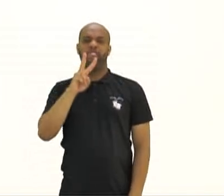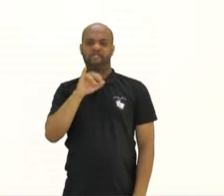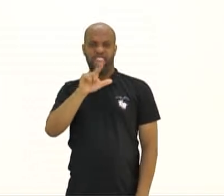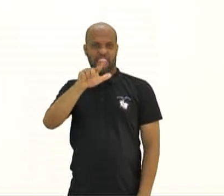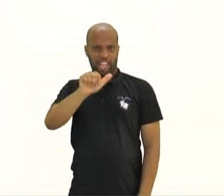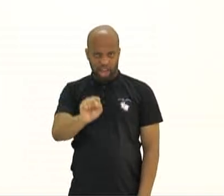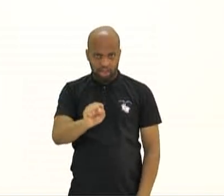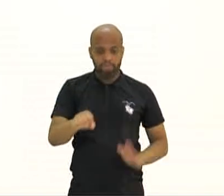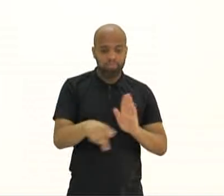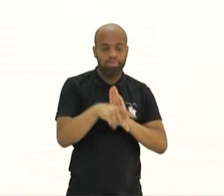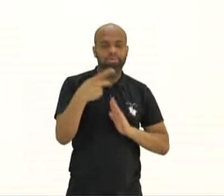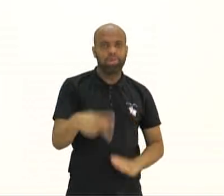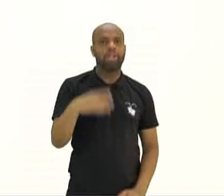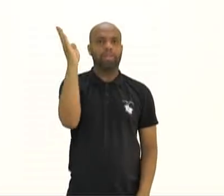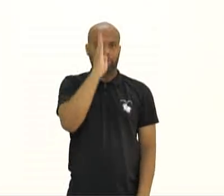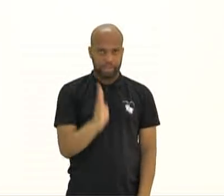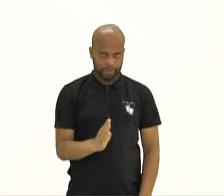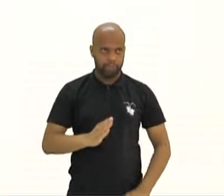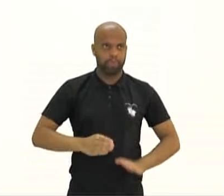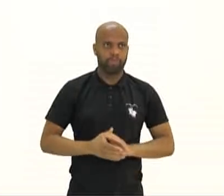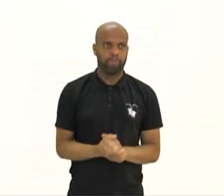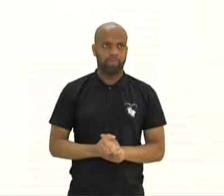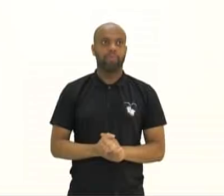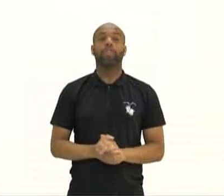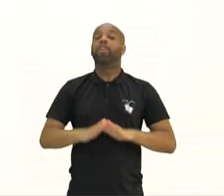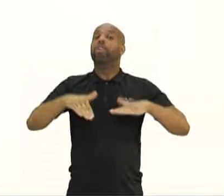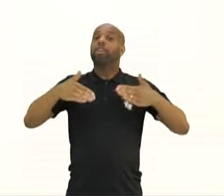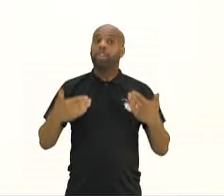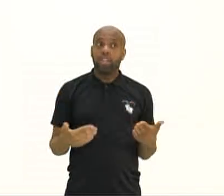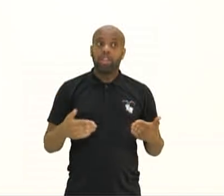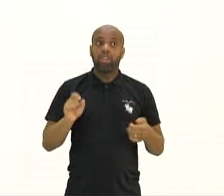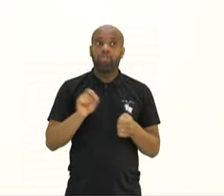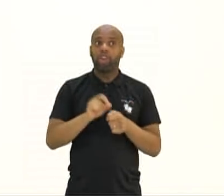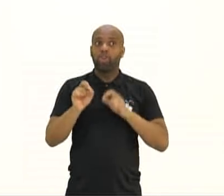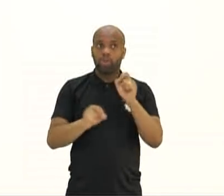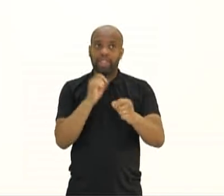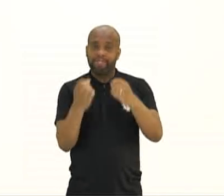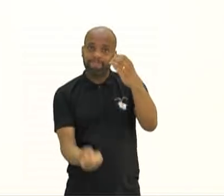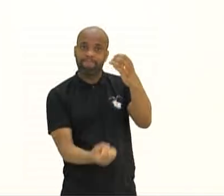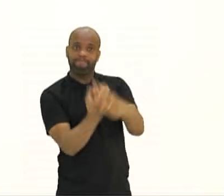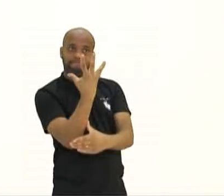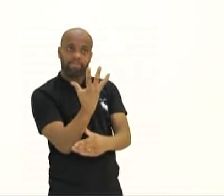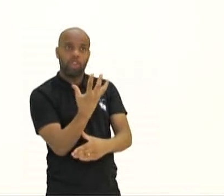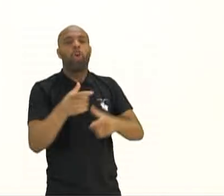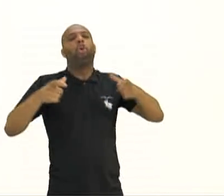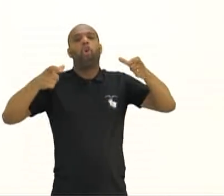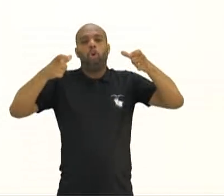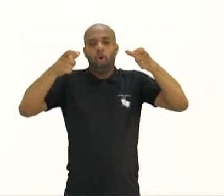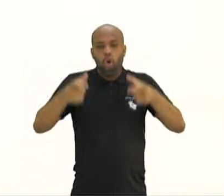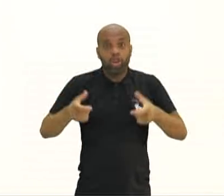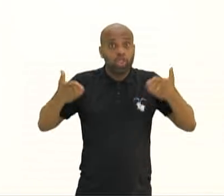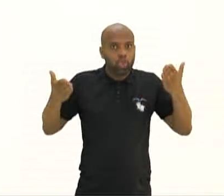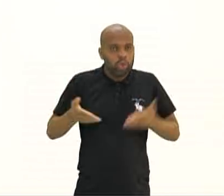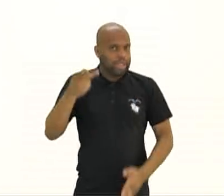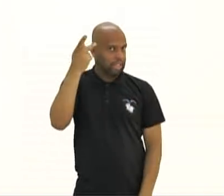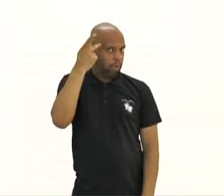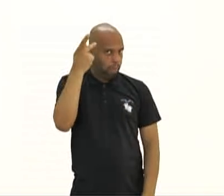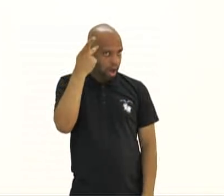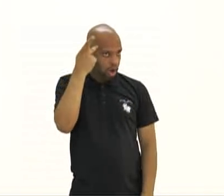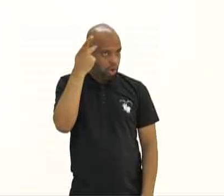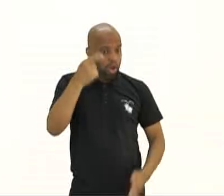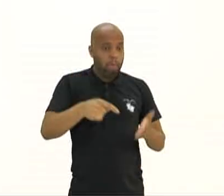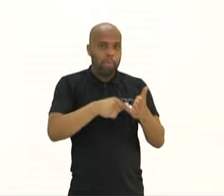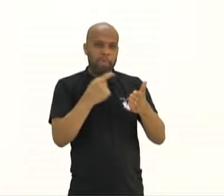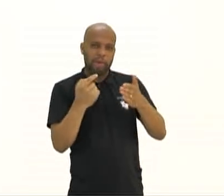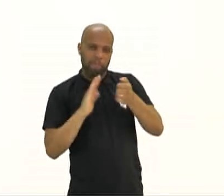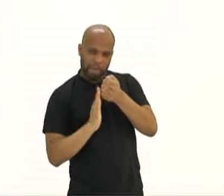no território brasileiro. E ali ele vai acabar fundando, no hoje litoral de São Paulo, a primeira